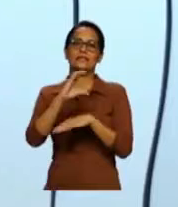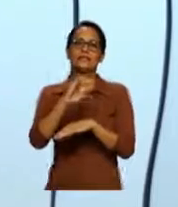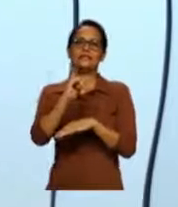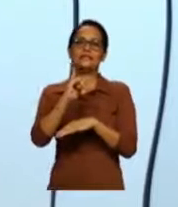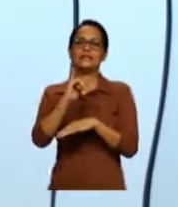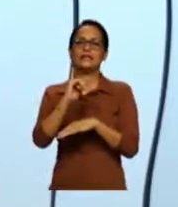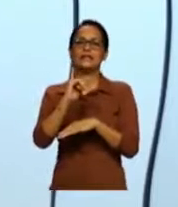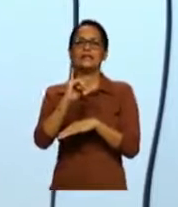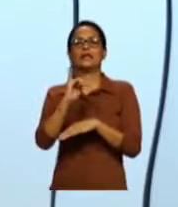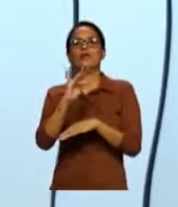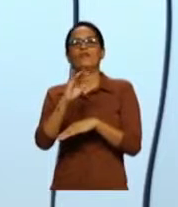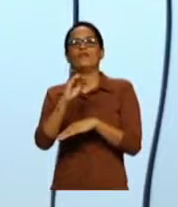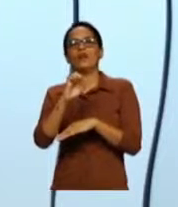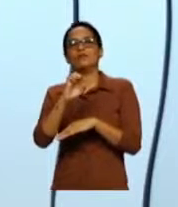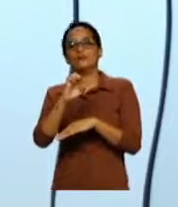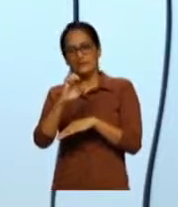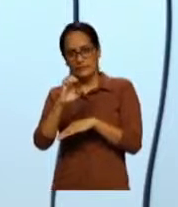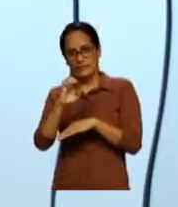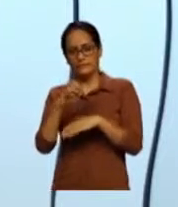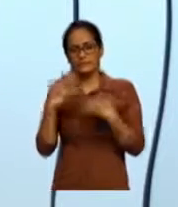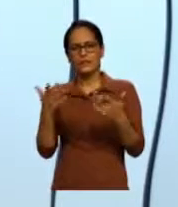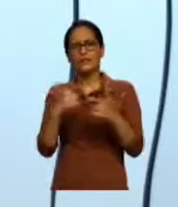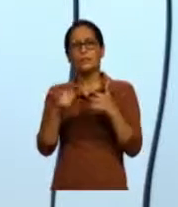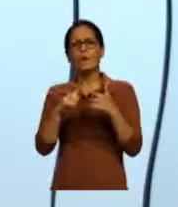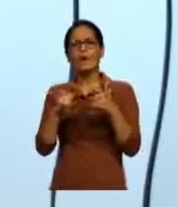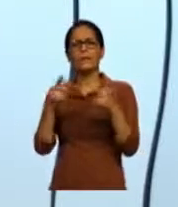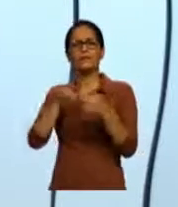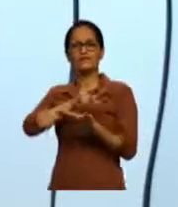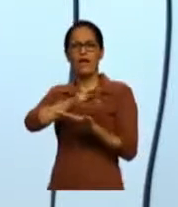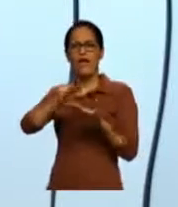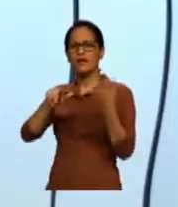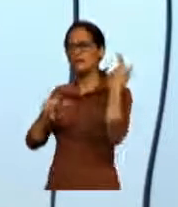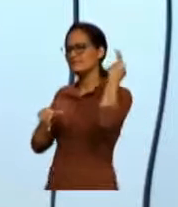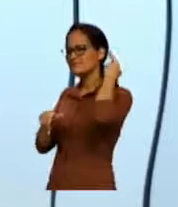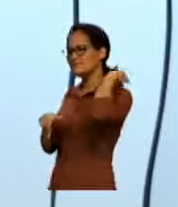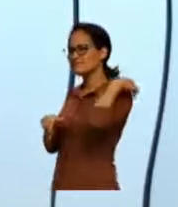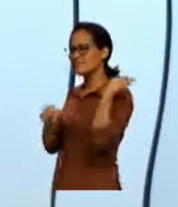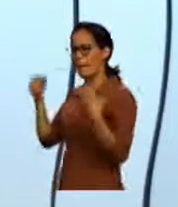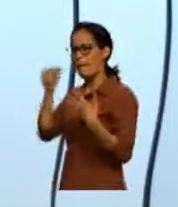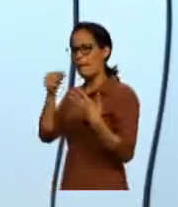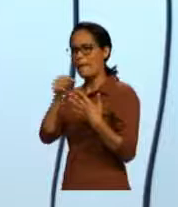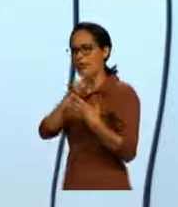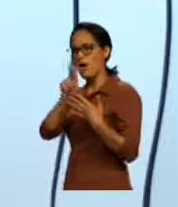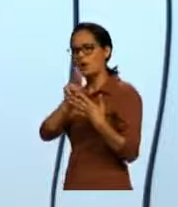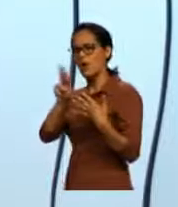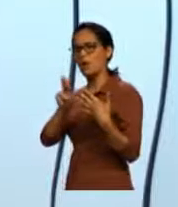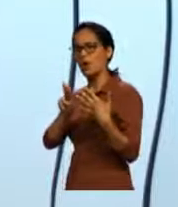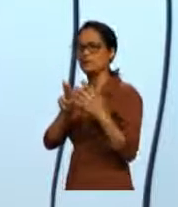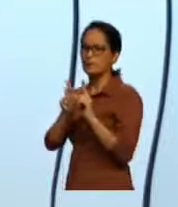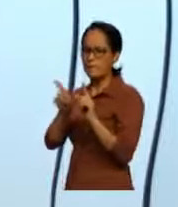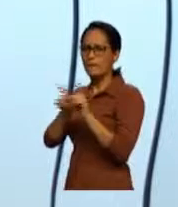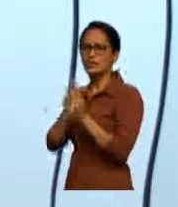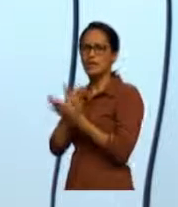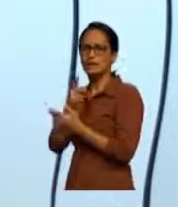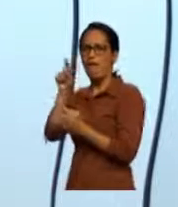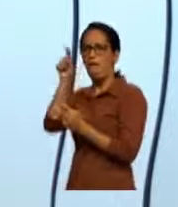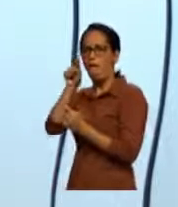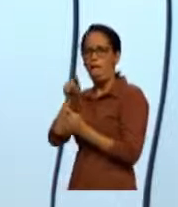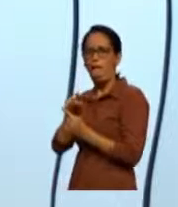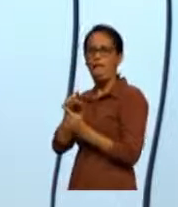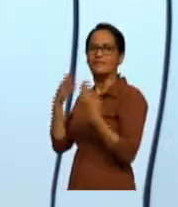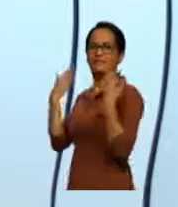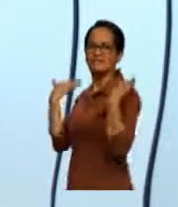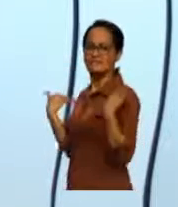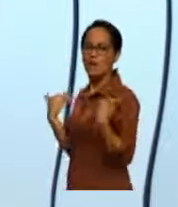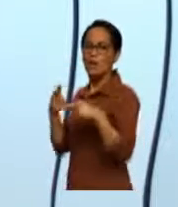tenho outros problemas também na coluna vertebral, como, por exemplo, a lordose, que vai dar um desvio na coluna, que pode ser causada